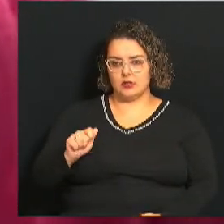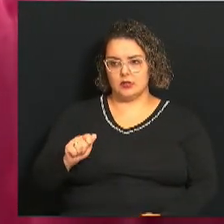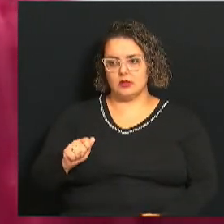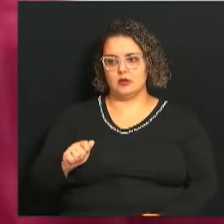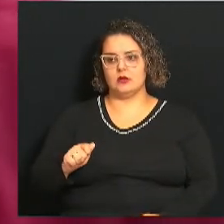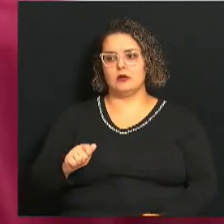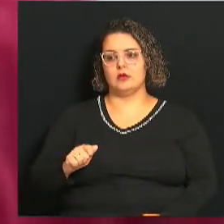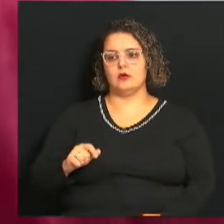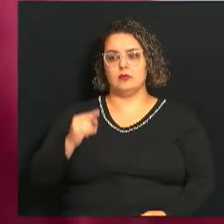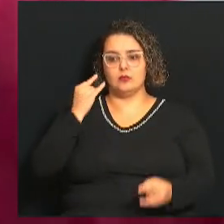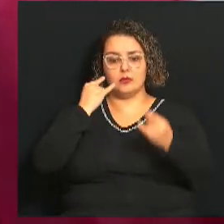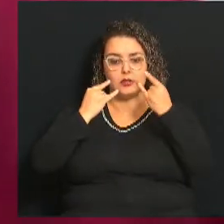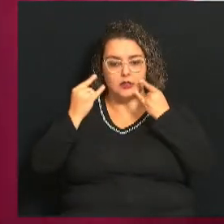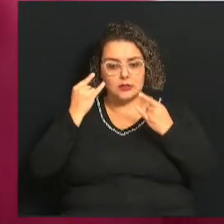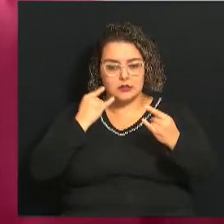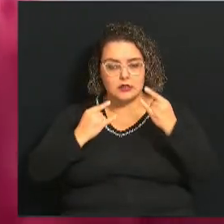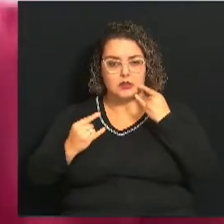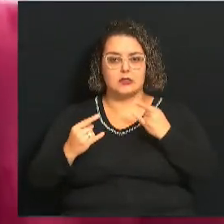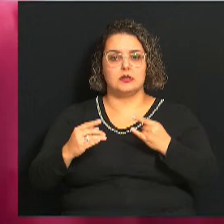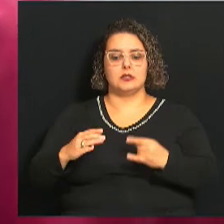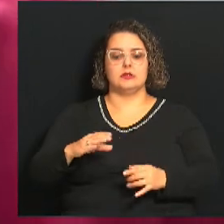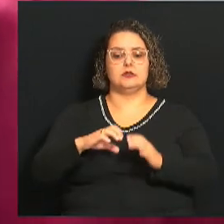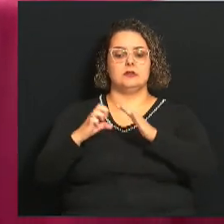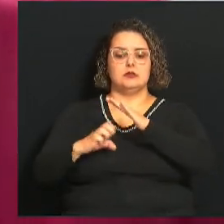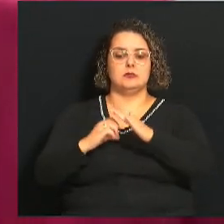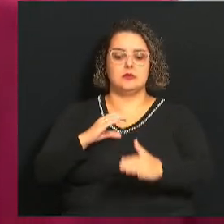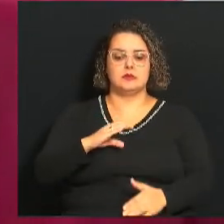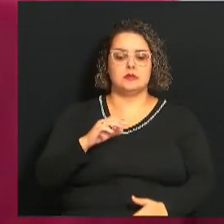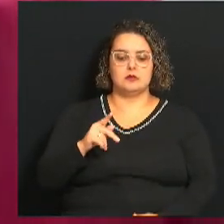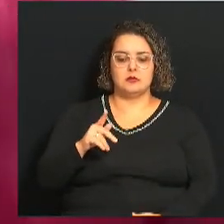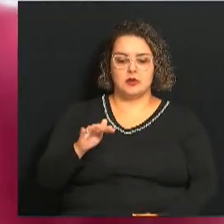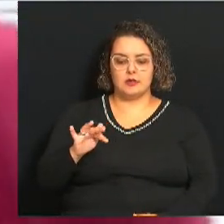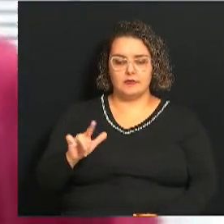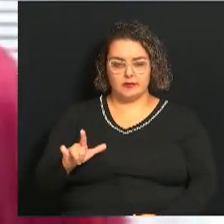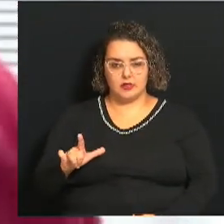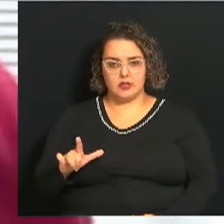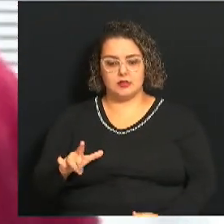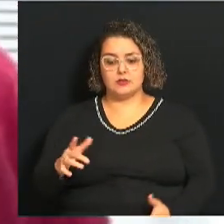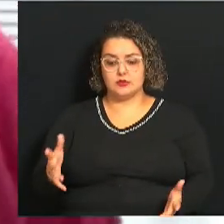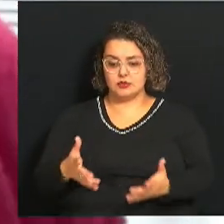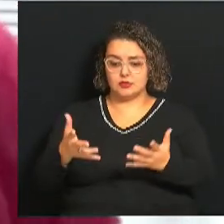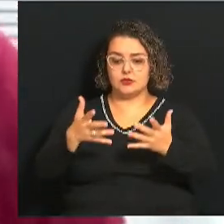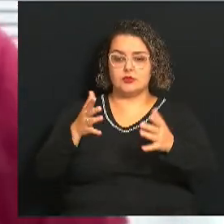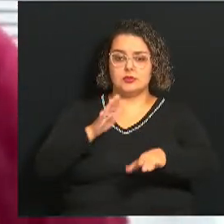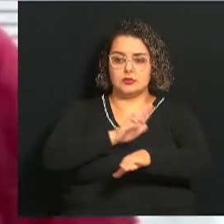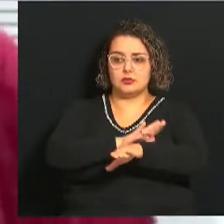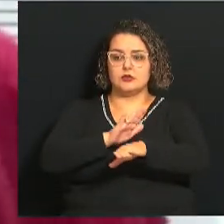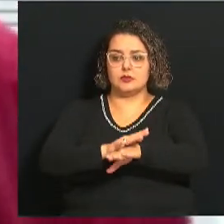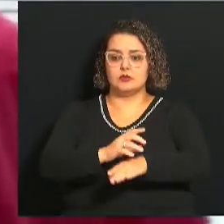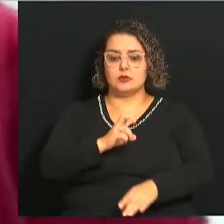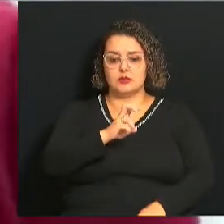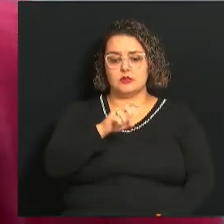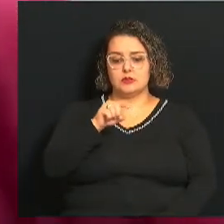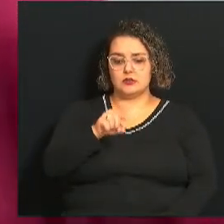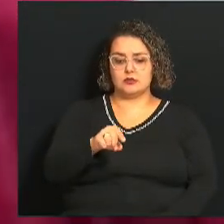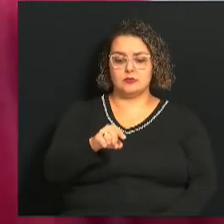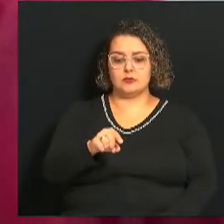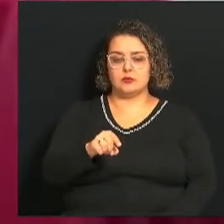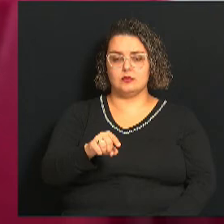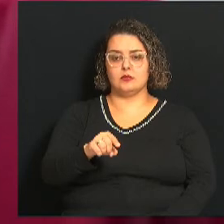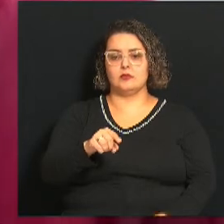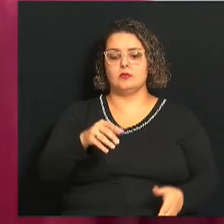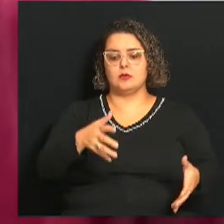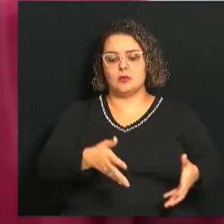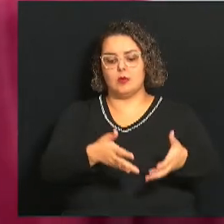interesse da CPFL em assinar aí a arborização mais segura com Campinas, de contribuir aí com essas 5.000 mudas aí do Campo Grande,